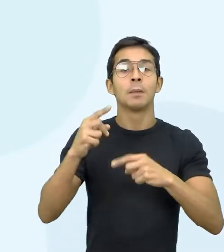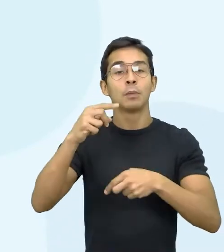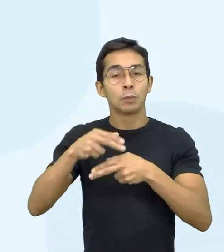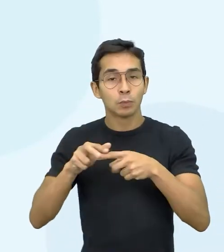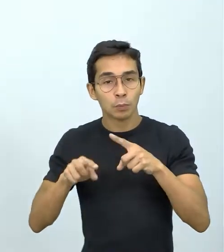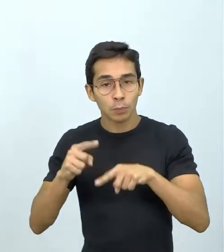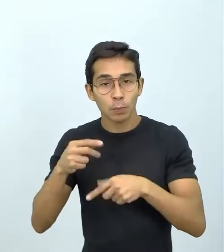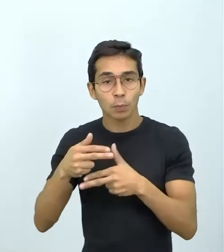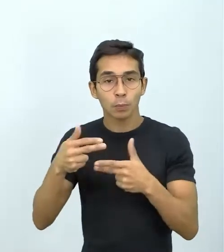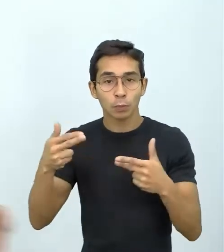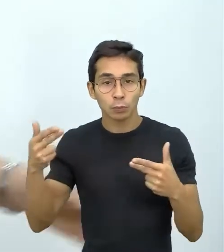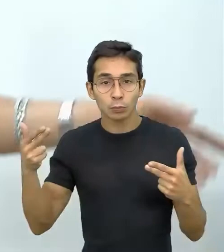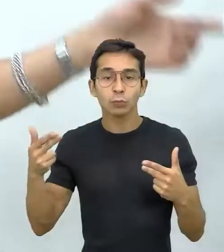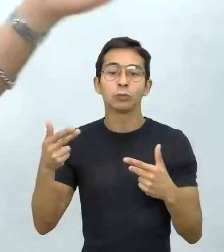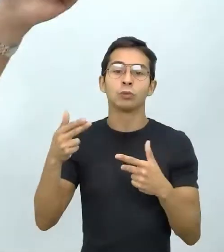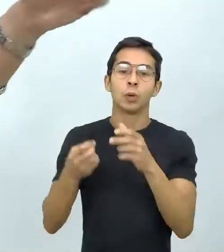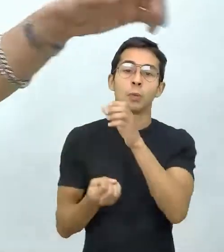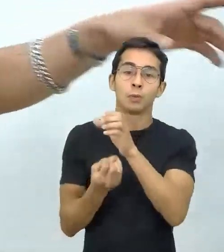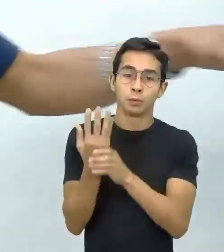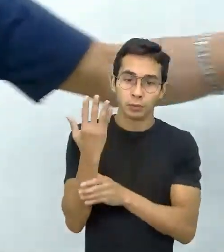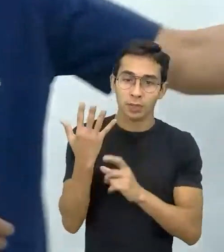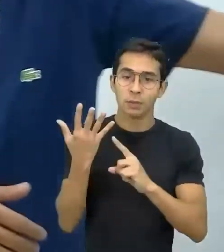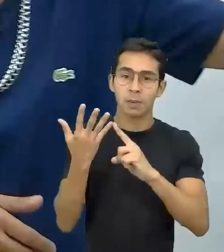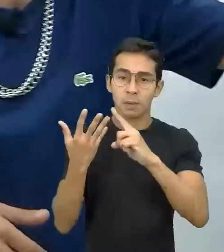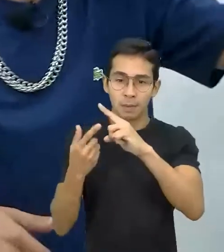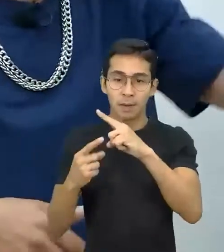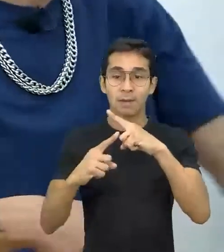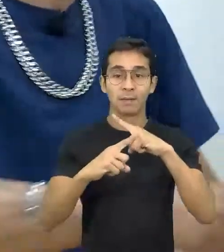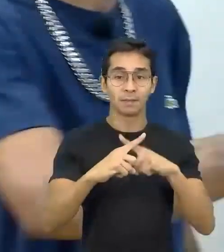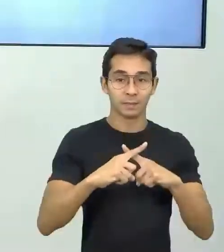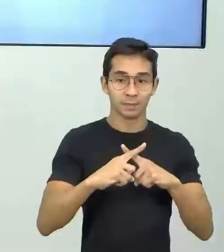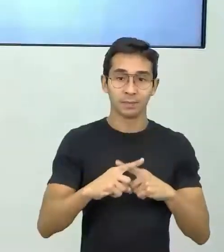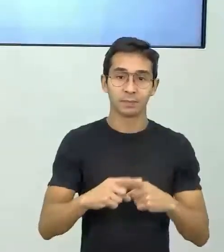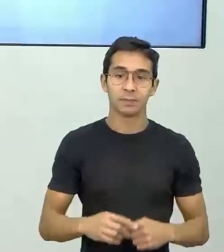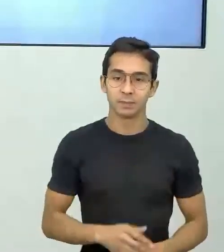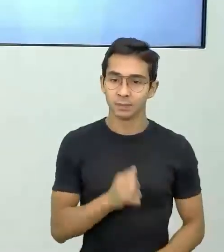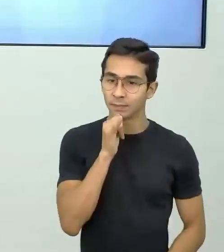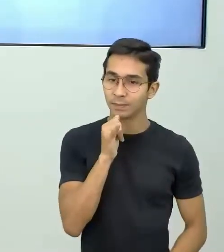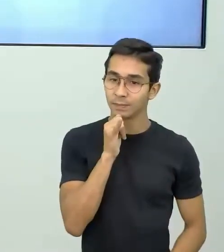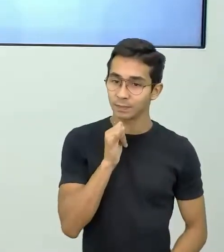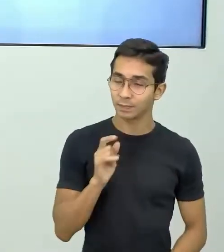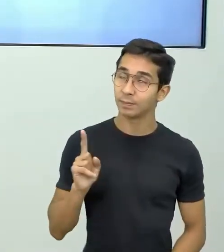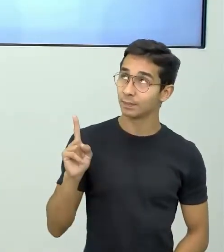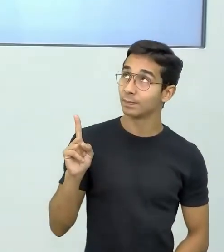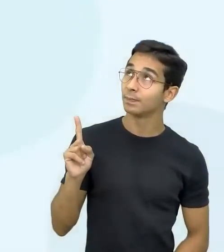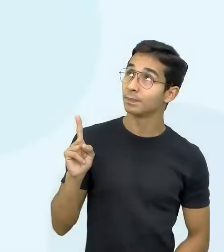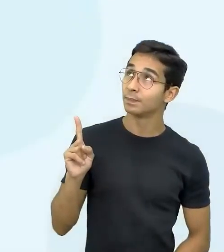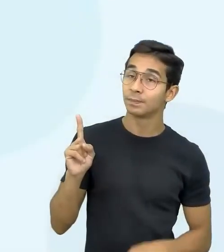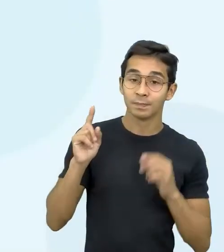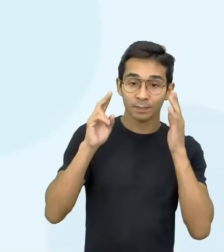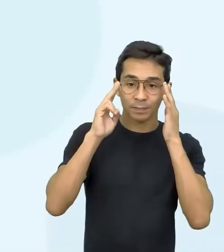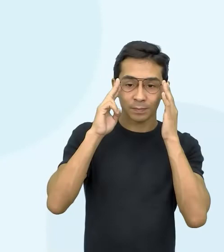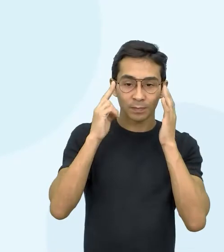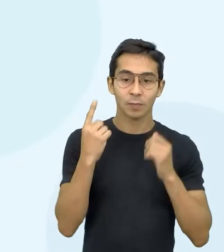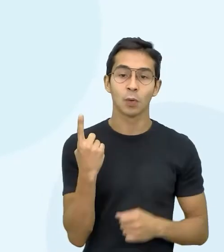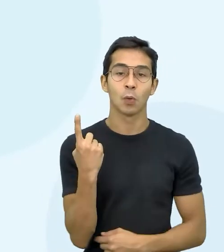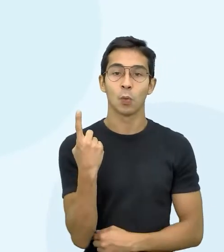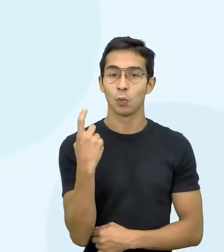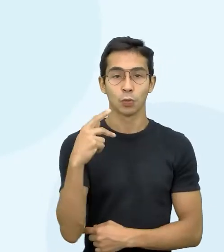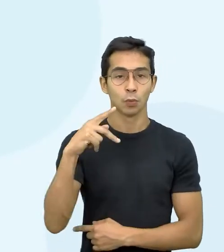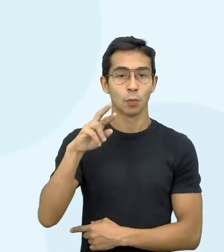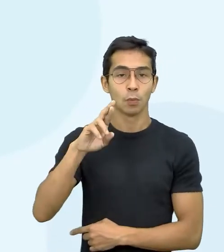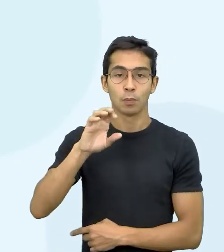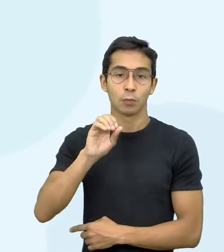também produzidos na minha reação, certo? Aqui em cima. Nesse caso, nos nossos produtos aqui, nós só temos um produto que